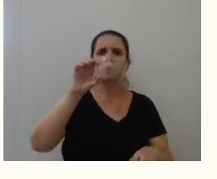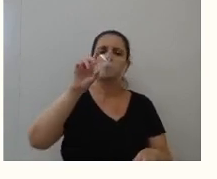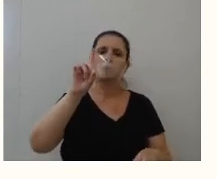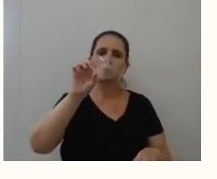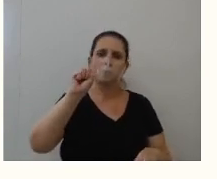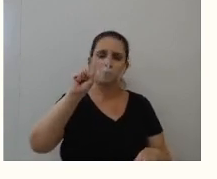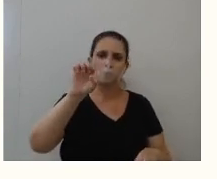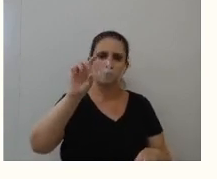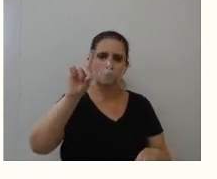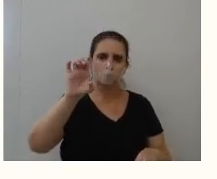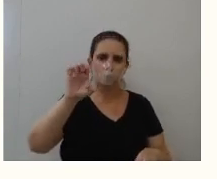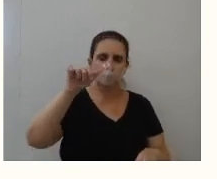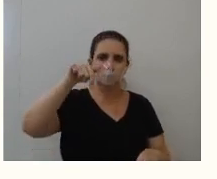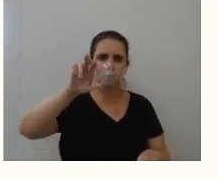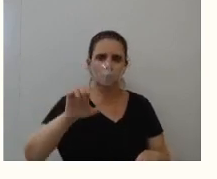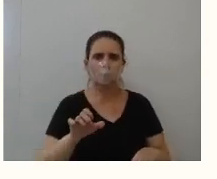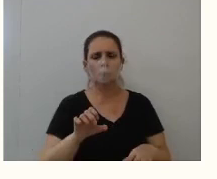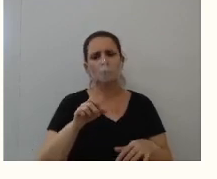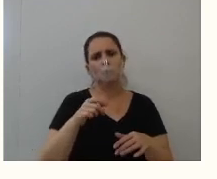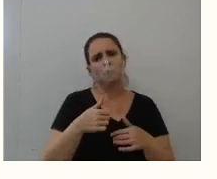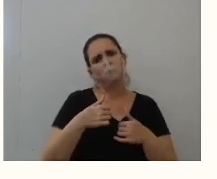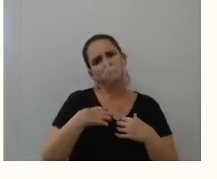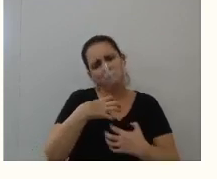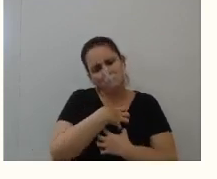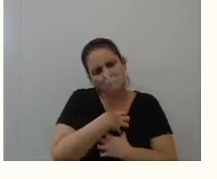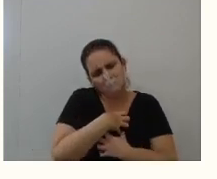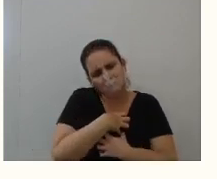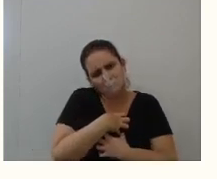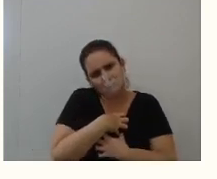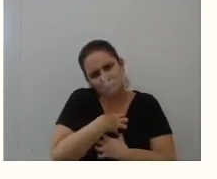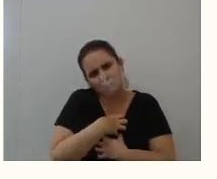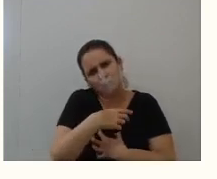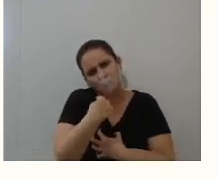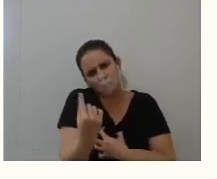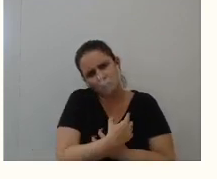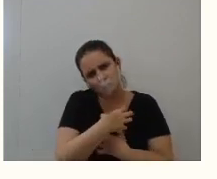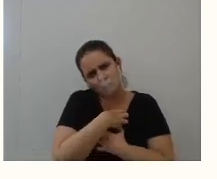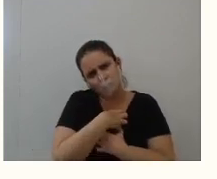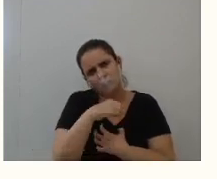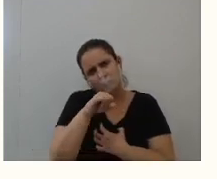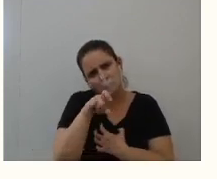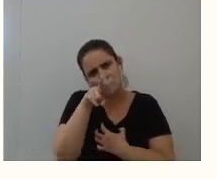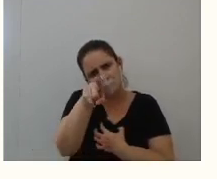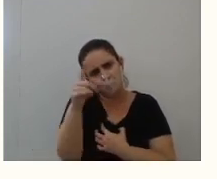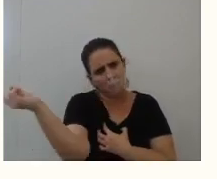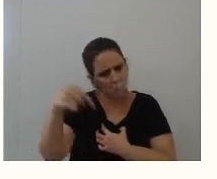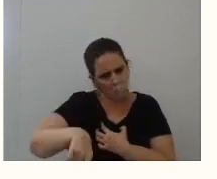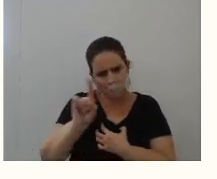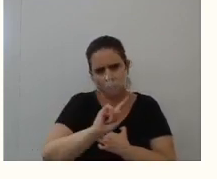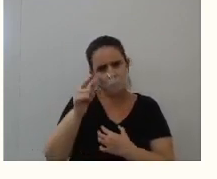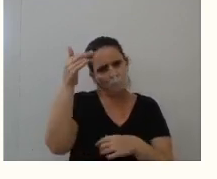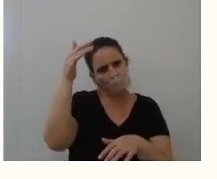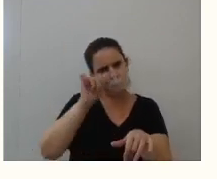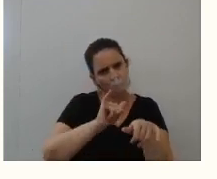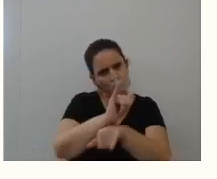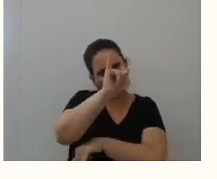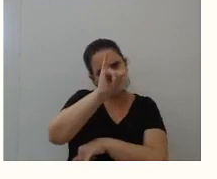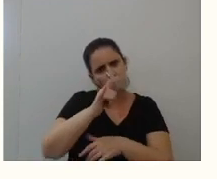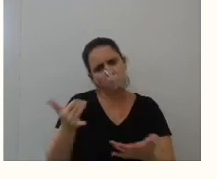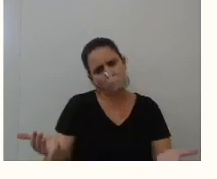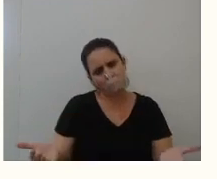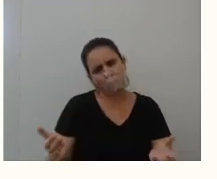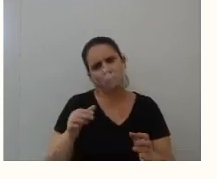né? Então, olha lá. Ficaremos sentidos se você não vier. Eu posso muito bem mudar pelo caso,